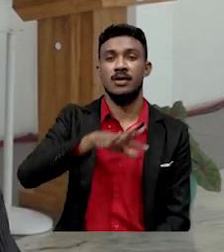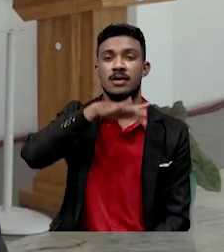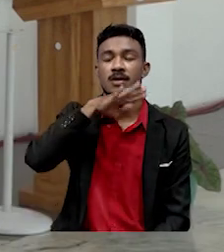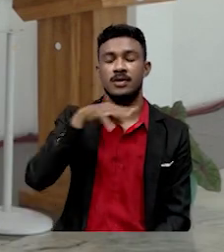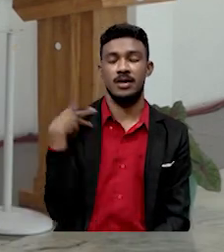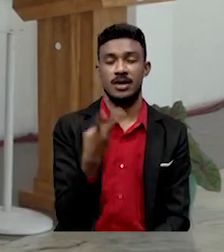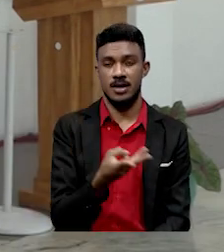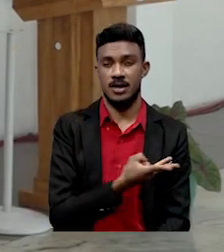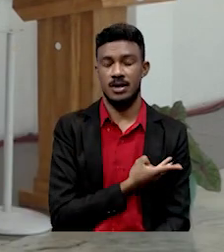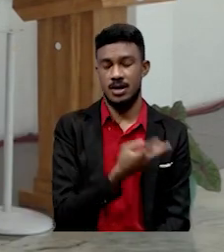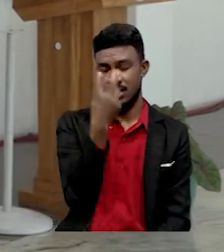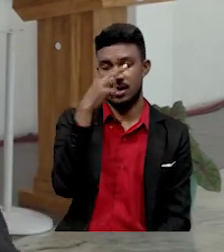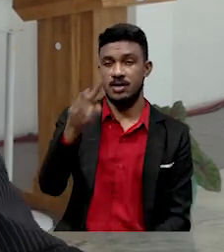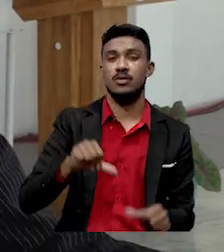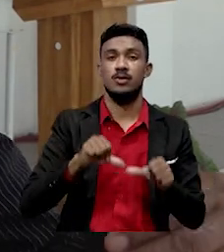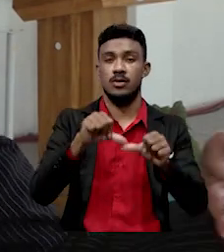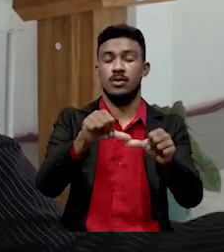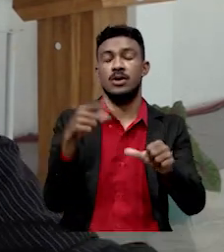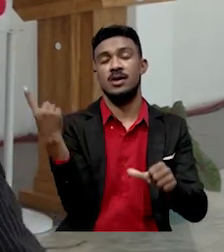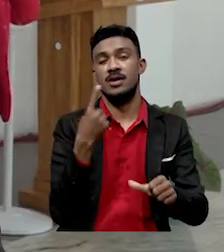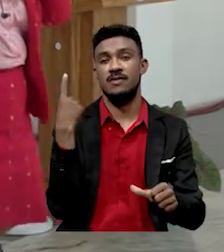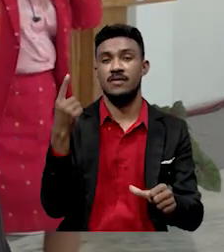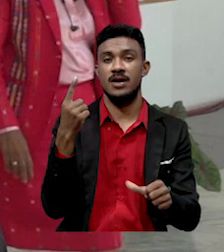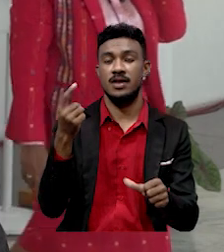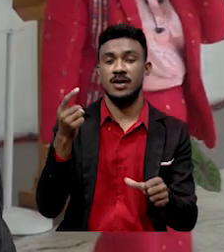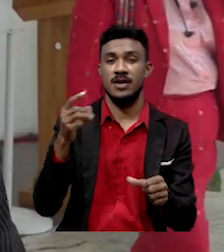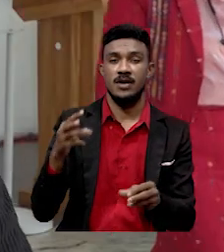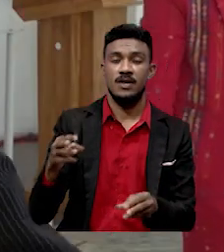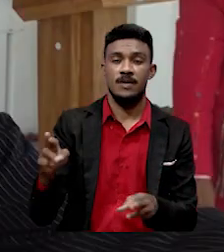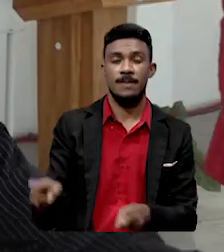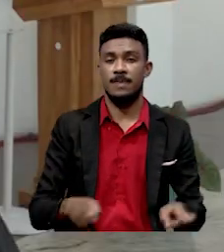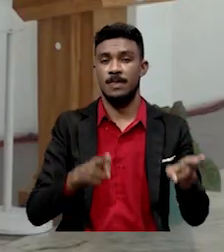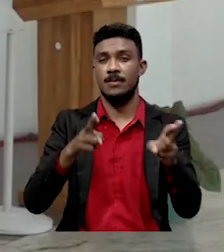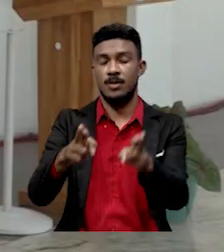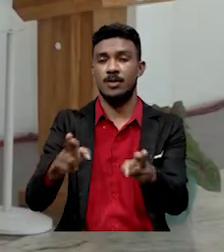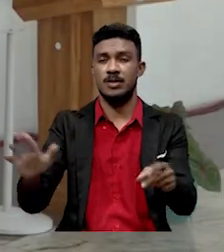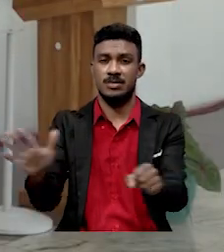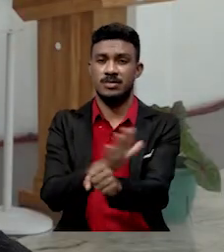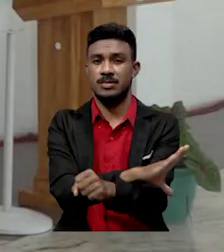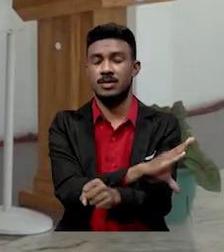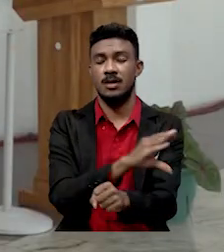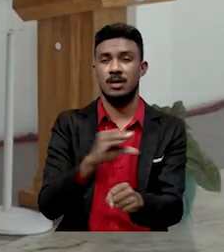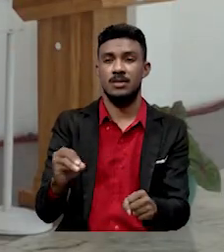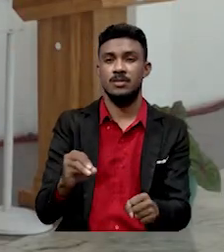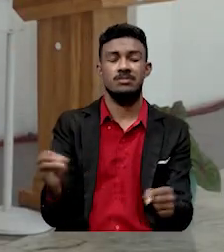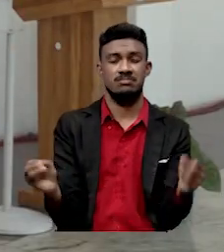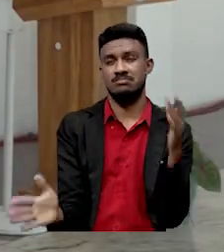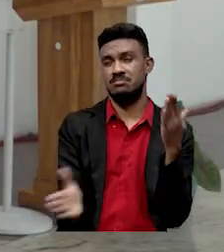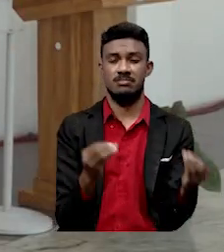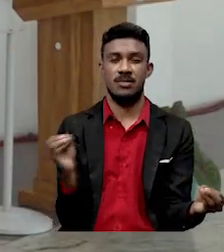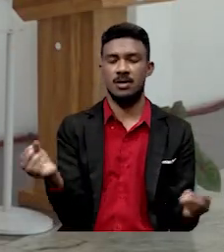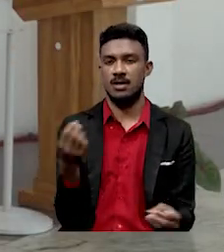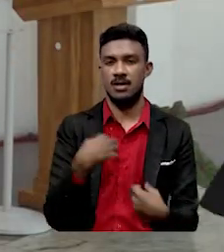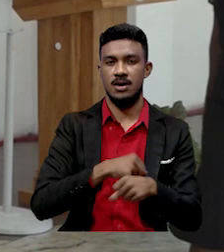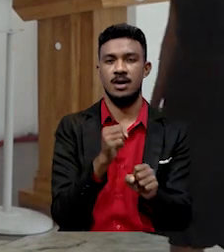tare continua lawan na fatin. Balai ta sira benene rahene komesa sama normalisasaun ni ize la tu mbalo.